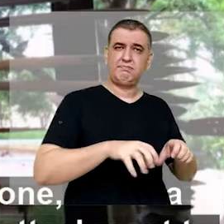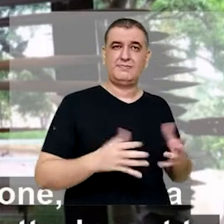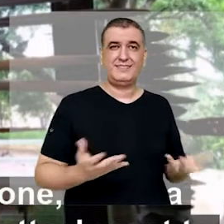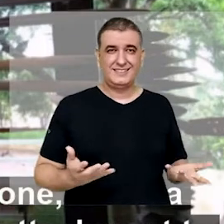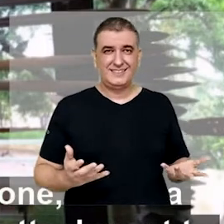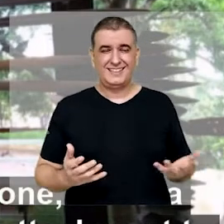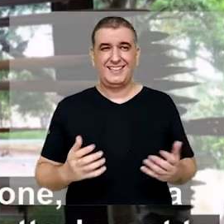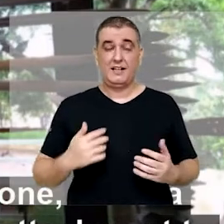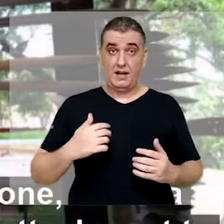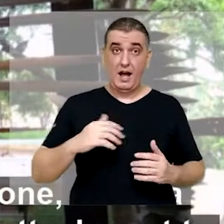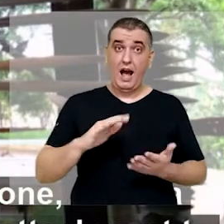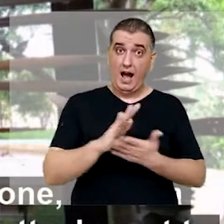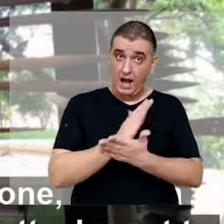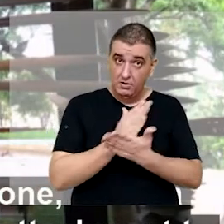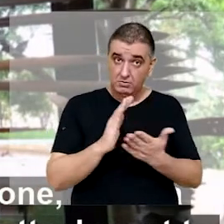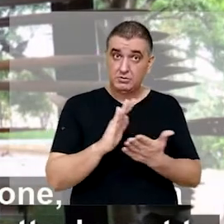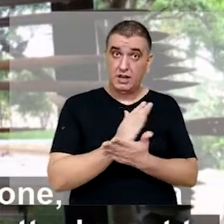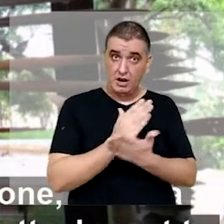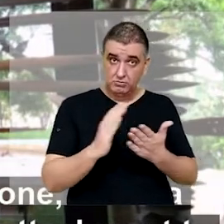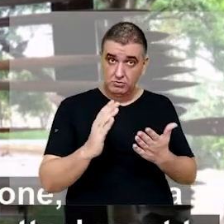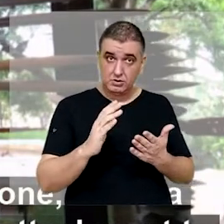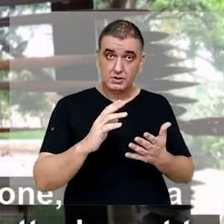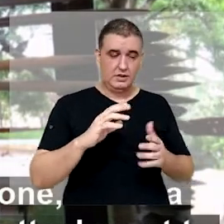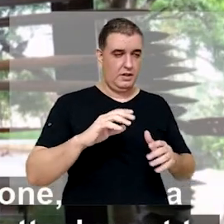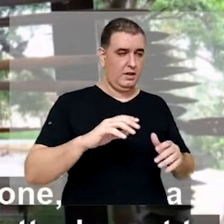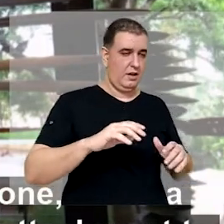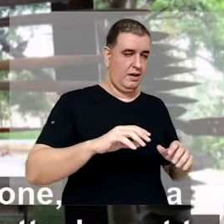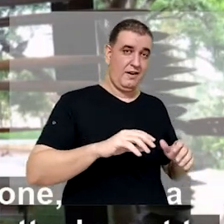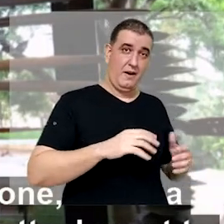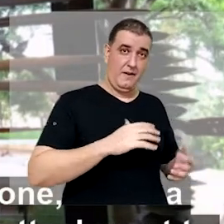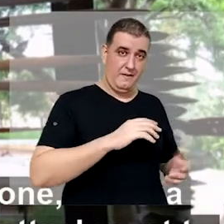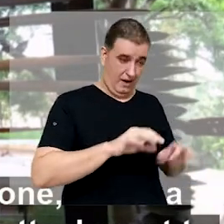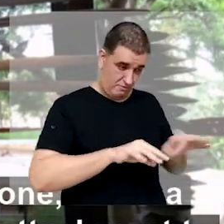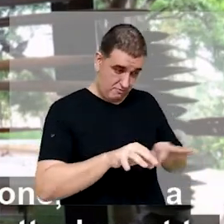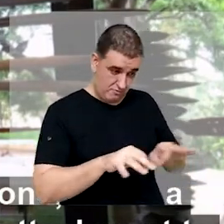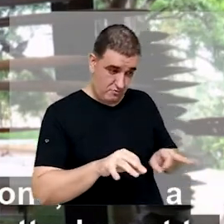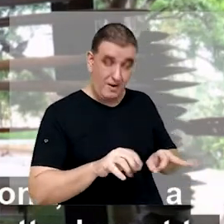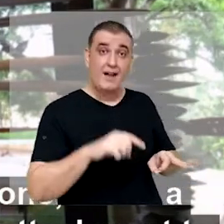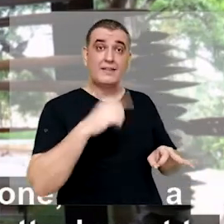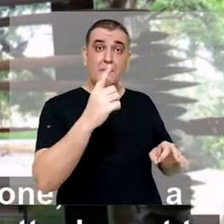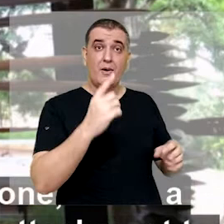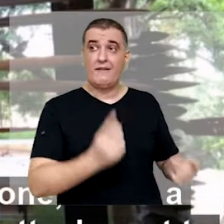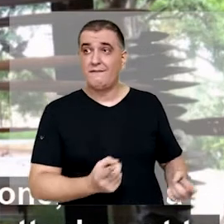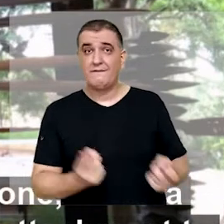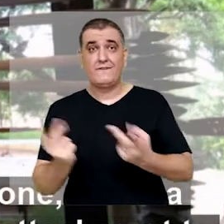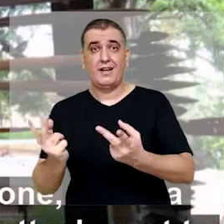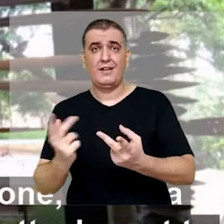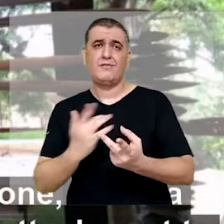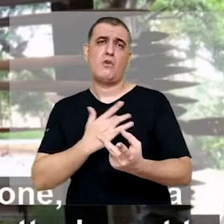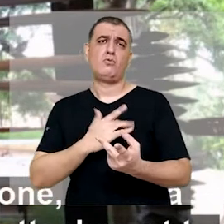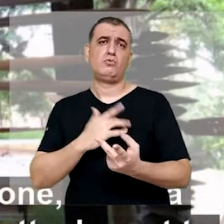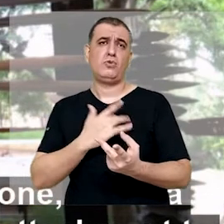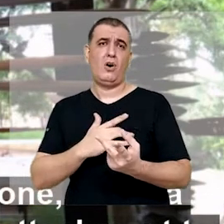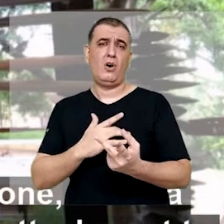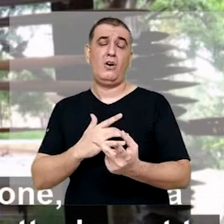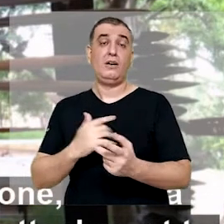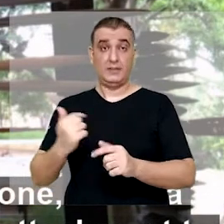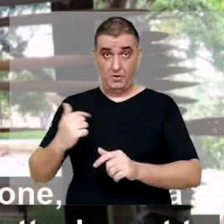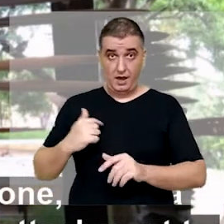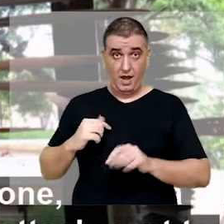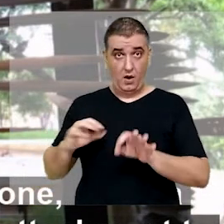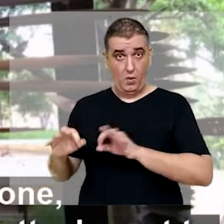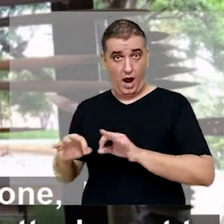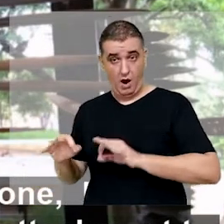e acho que qualquer um, tem um certo apego àquilo que faz, né? Por exemplo, eu tenho um certo apego aos bichos, porque são únicos,